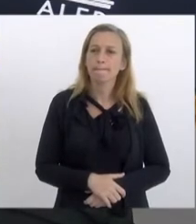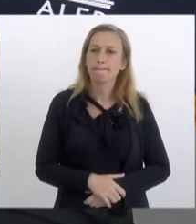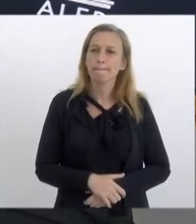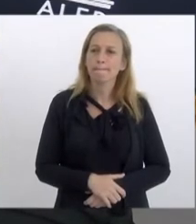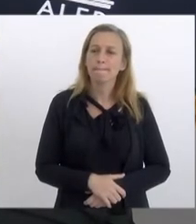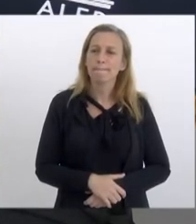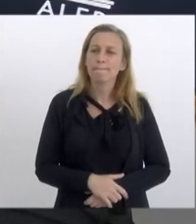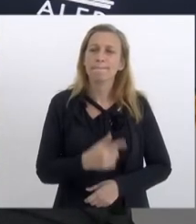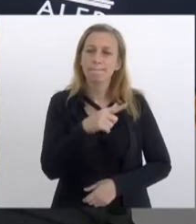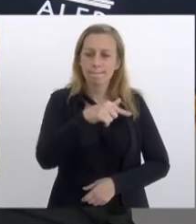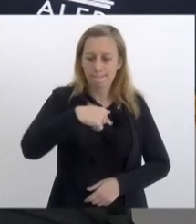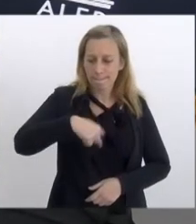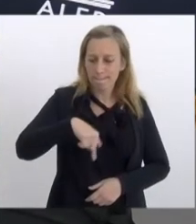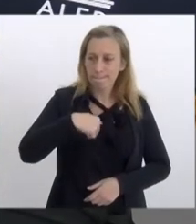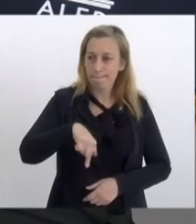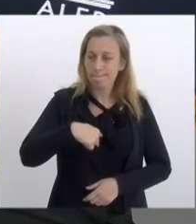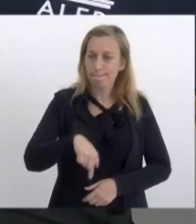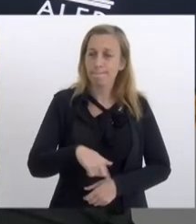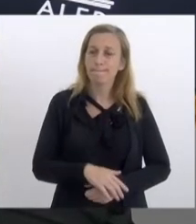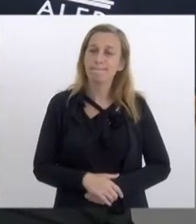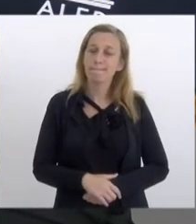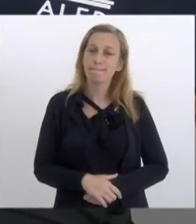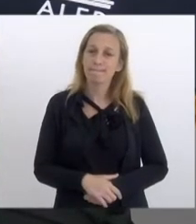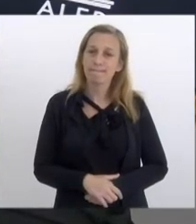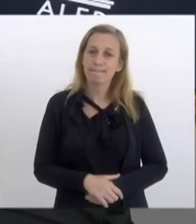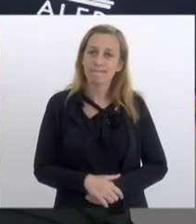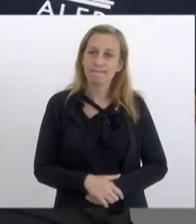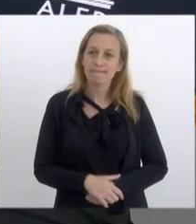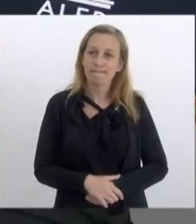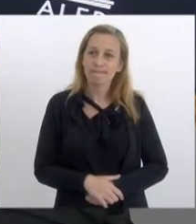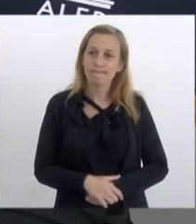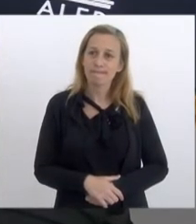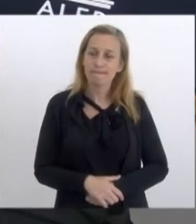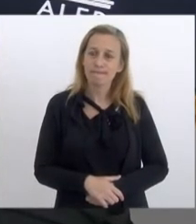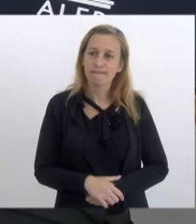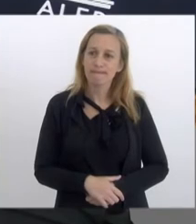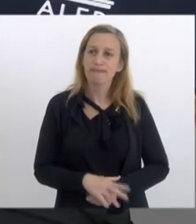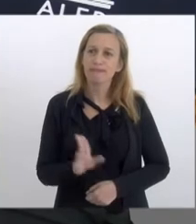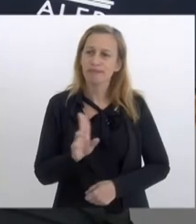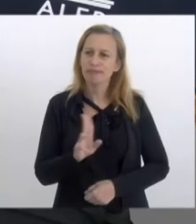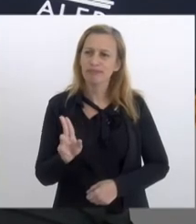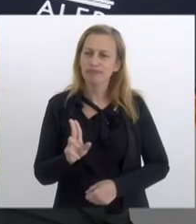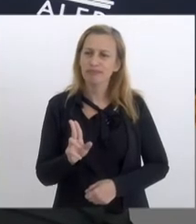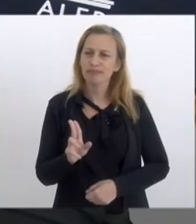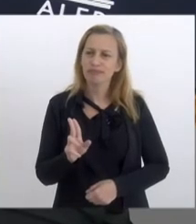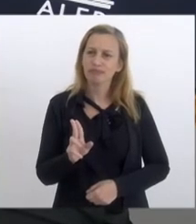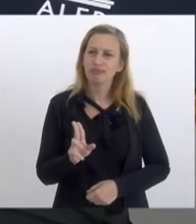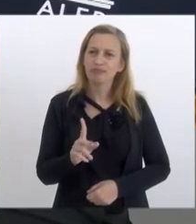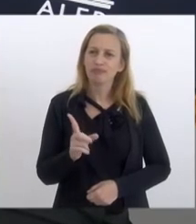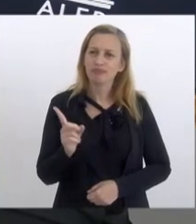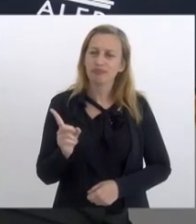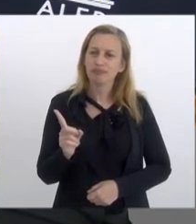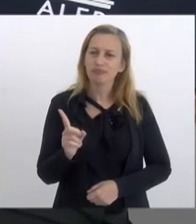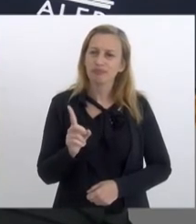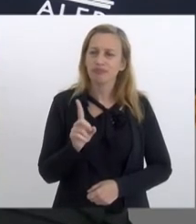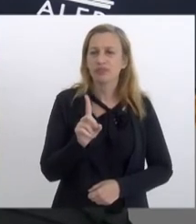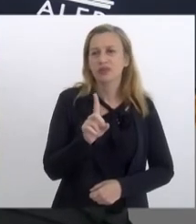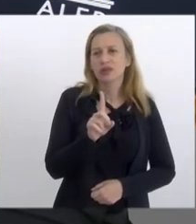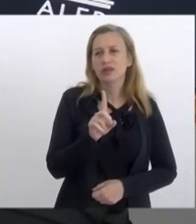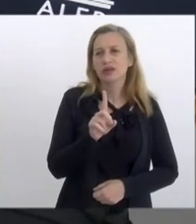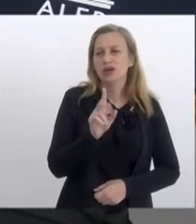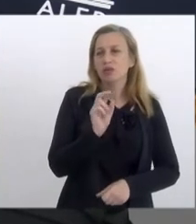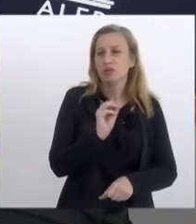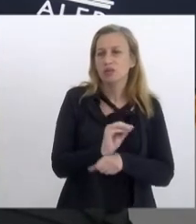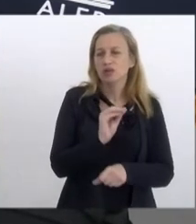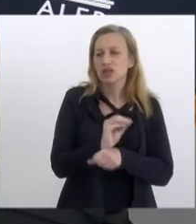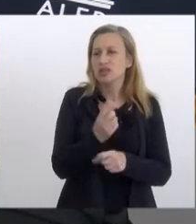ocupamos ali em Queimados, a pasta tinha um nome até um tanto quanto pesado, tentamos ligar, que era prevenção e combate às drogas.